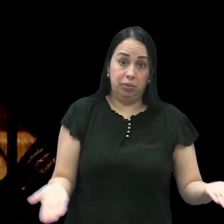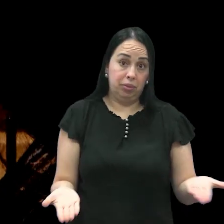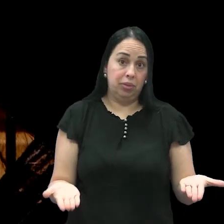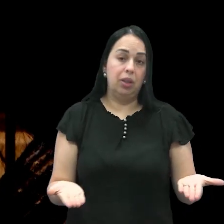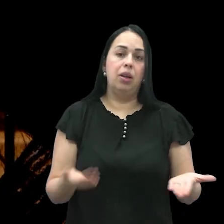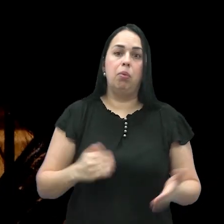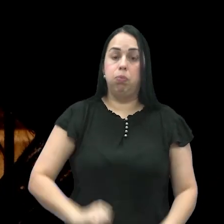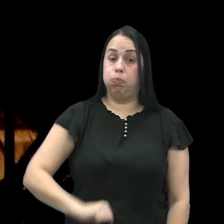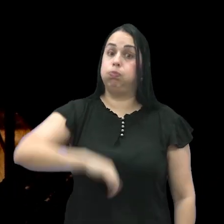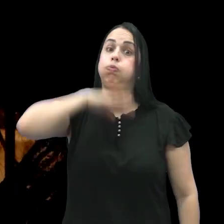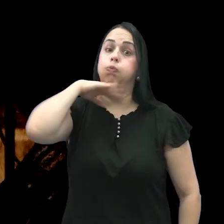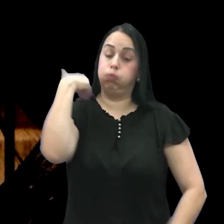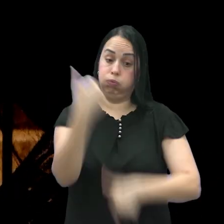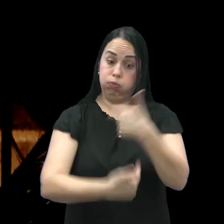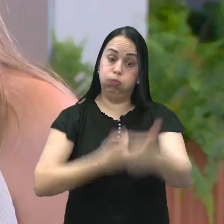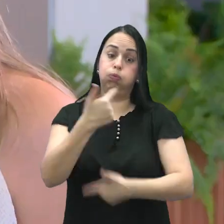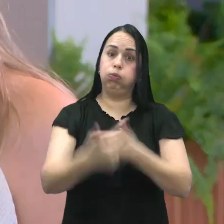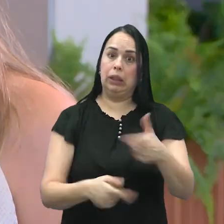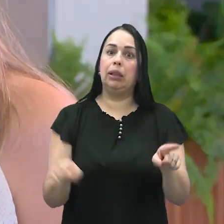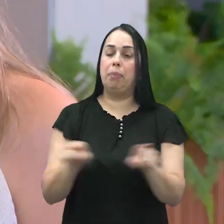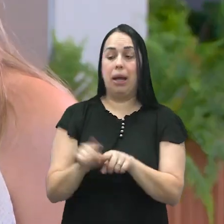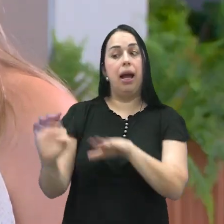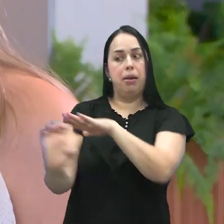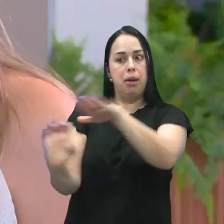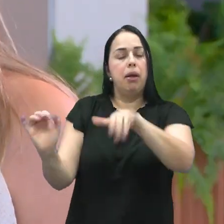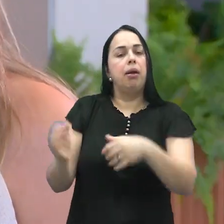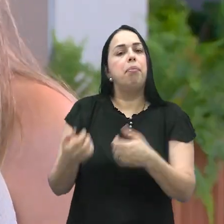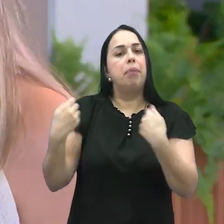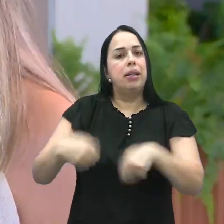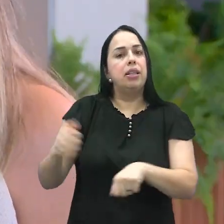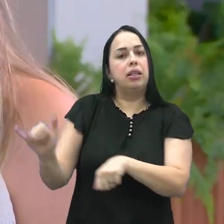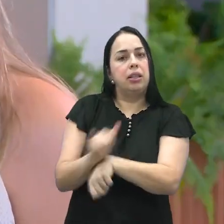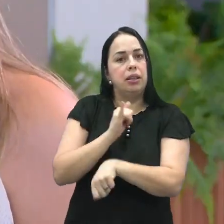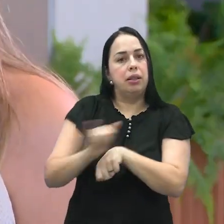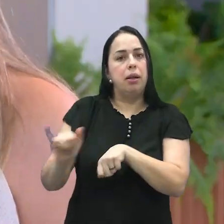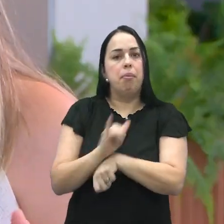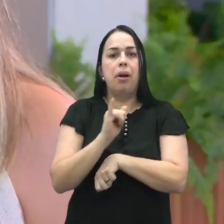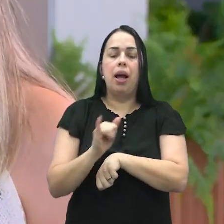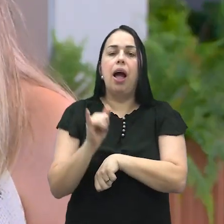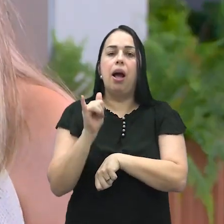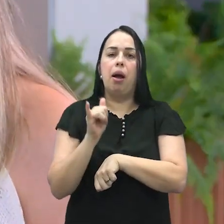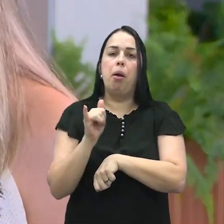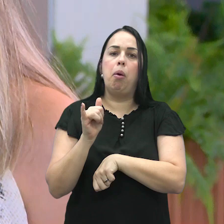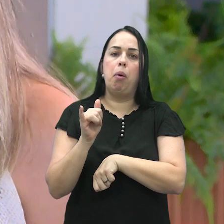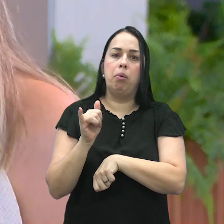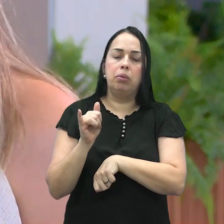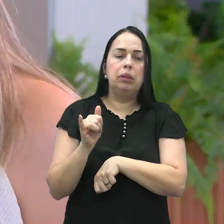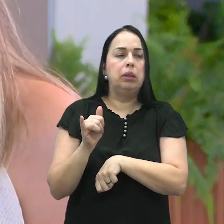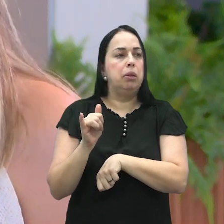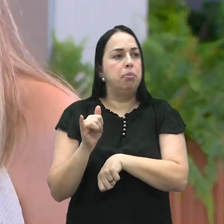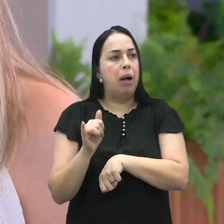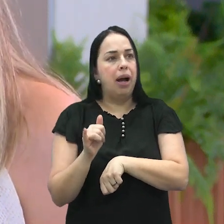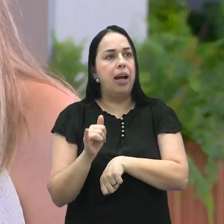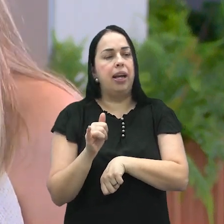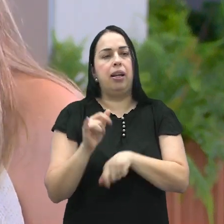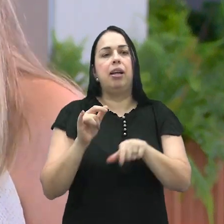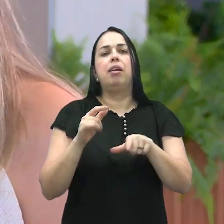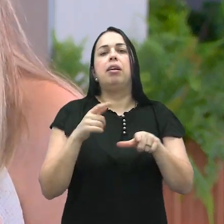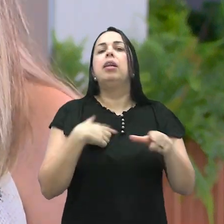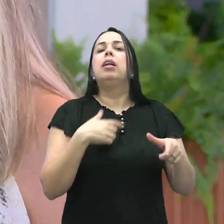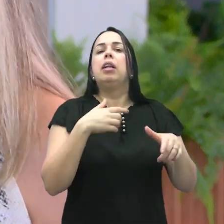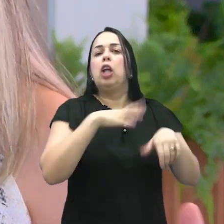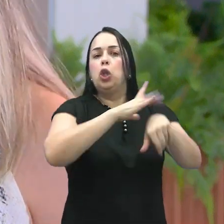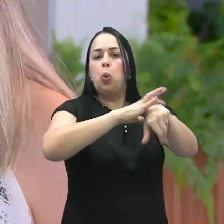Um exemplo recente é o burnout. As empresas têm que tomar medidas para que diminua o risco de